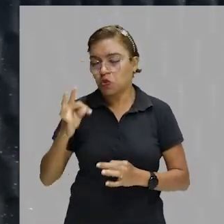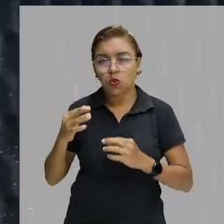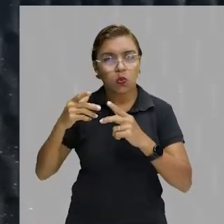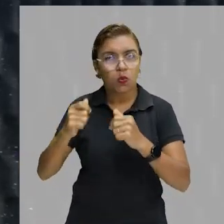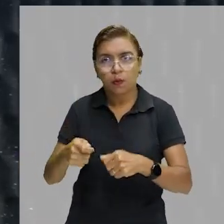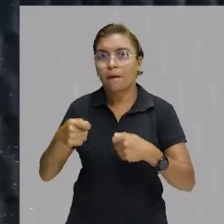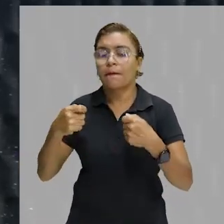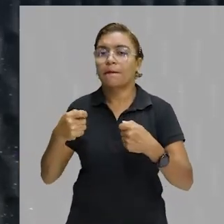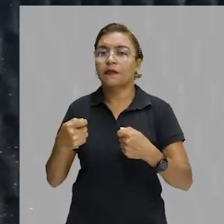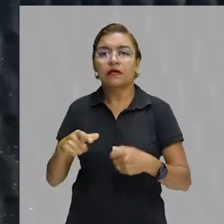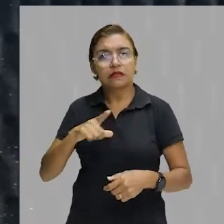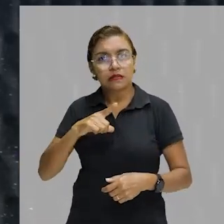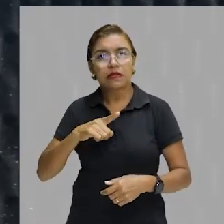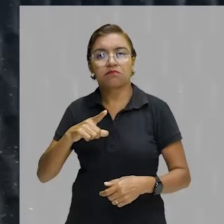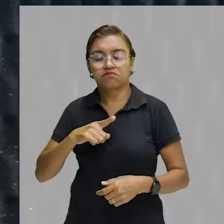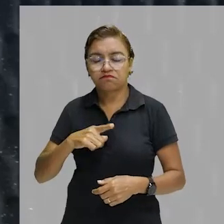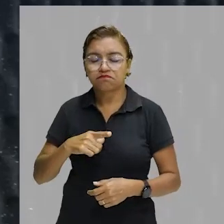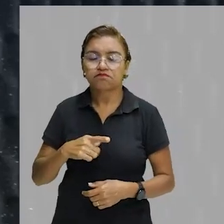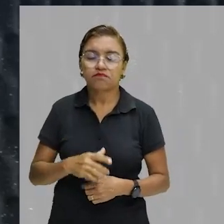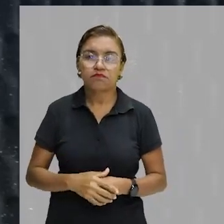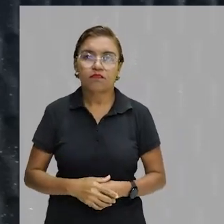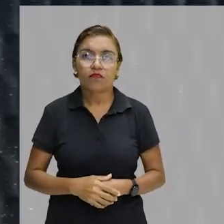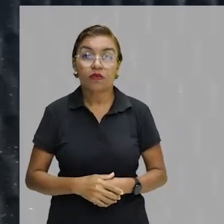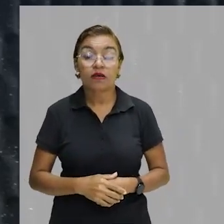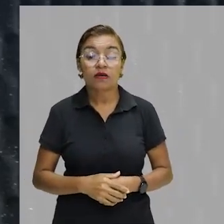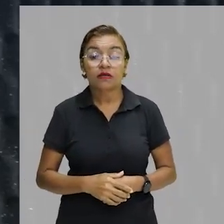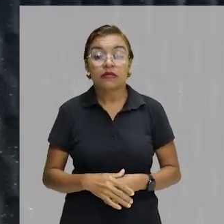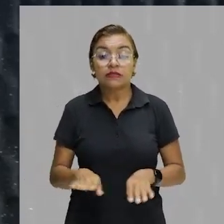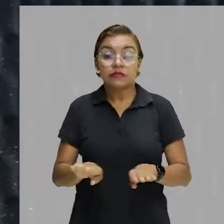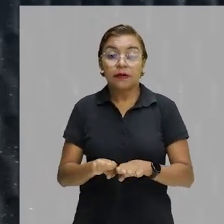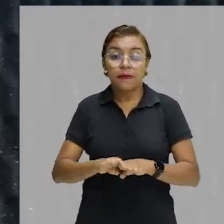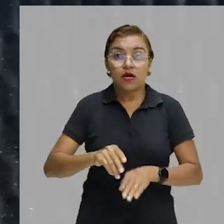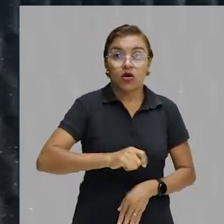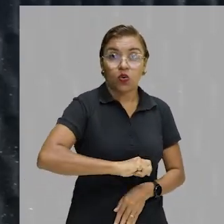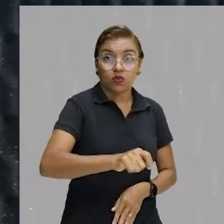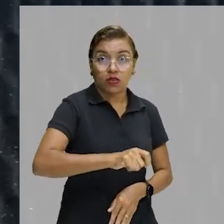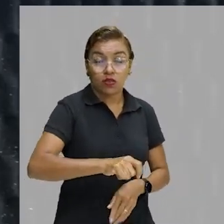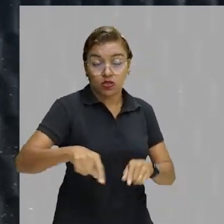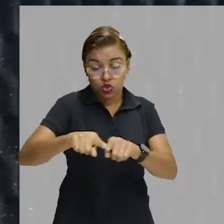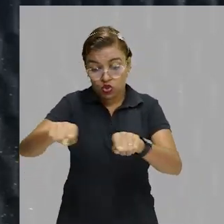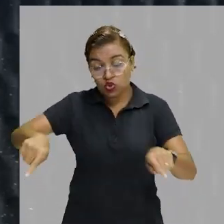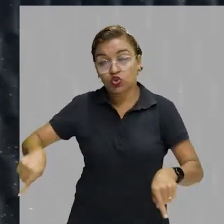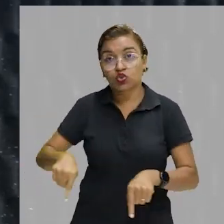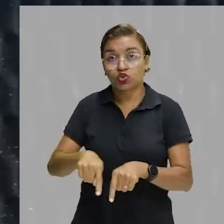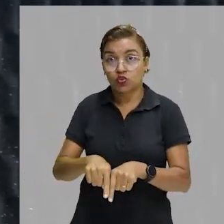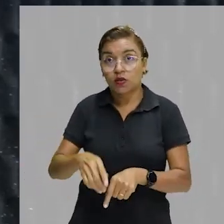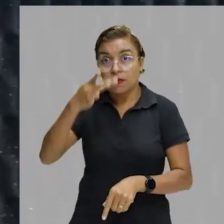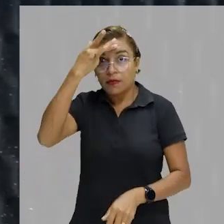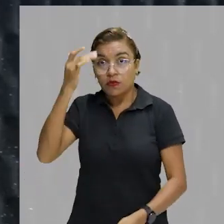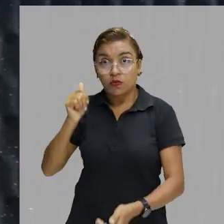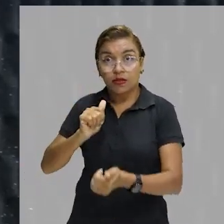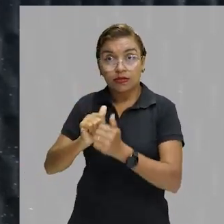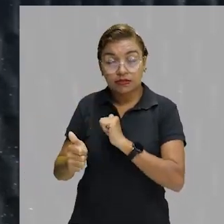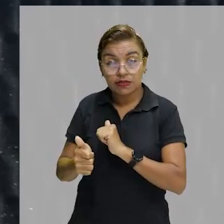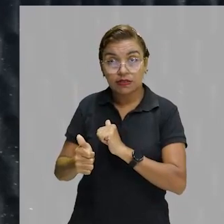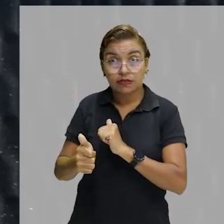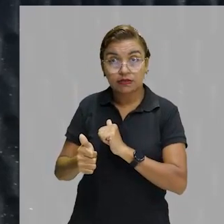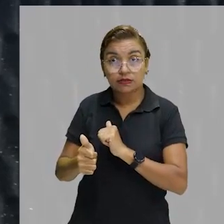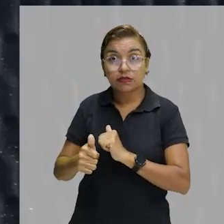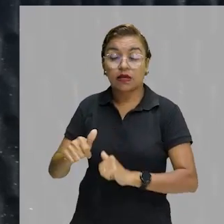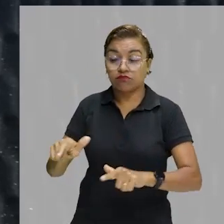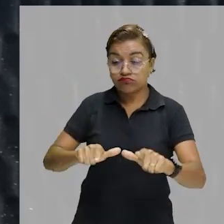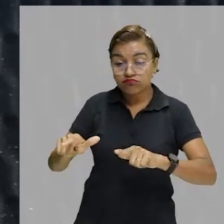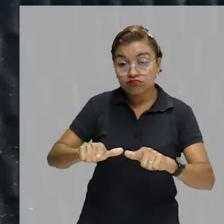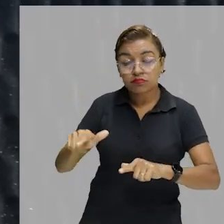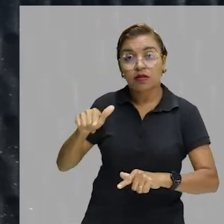O importante falar aqui também do tênis de quadra é que o atleta, quando ele está no serviço, ele